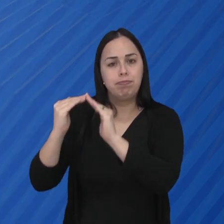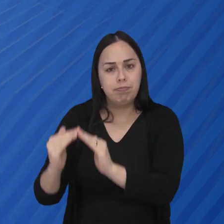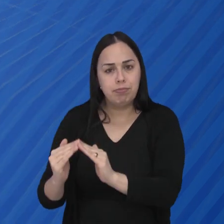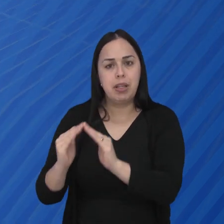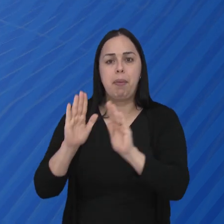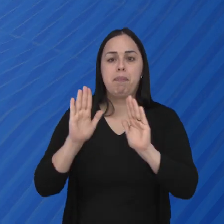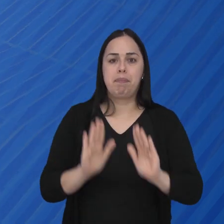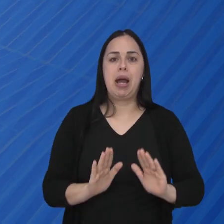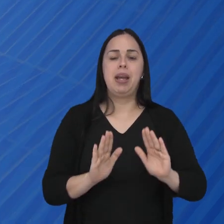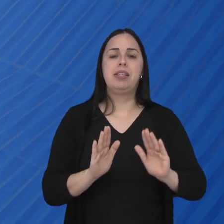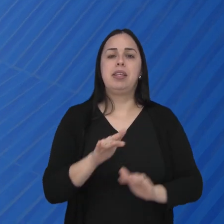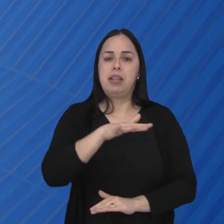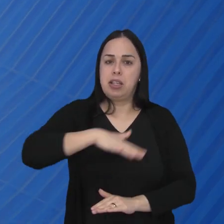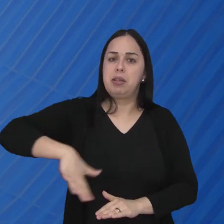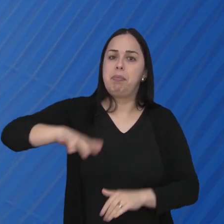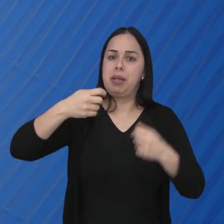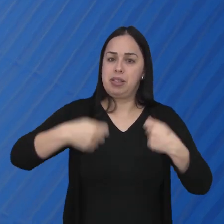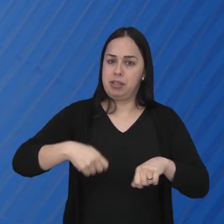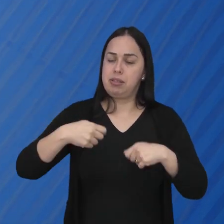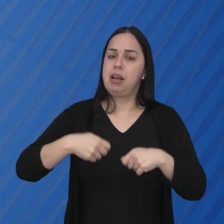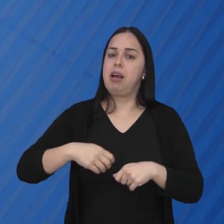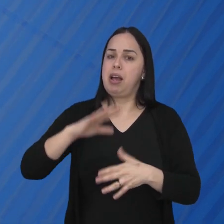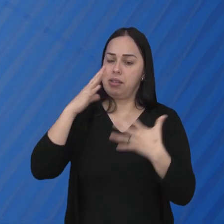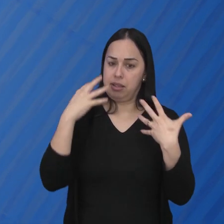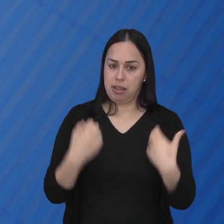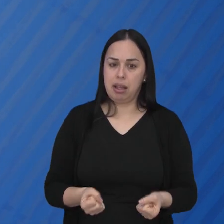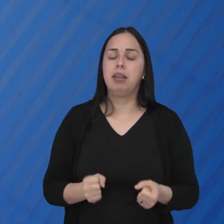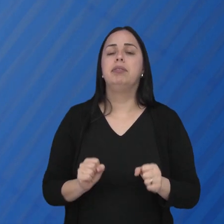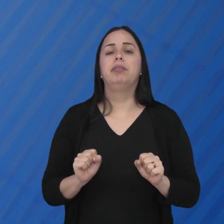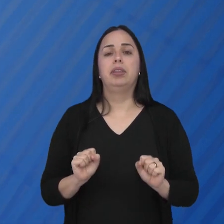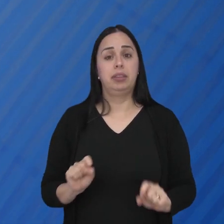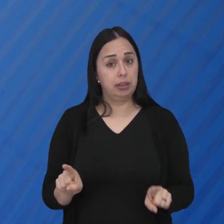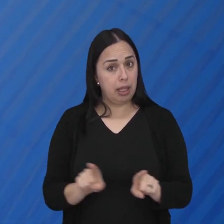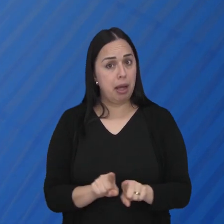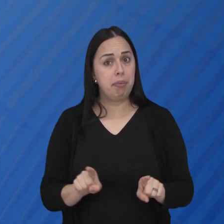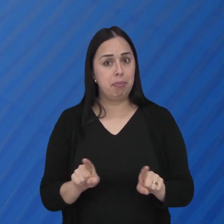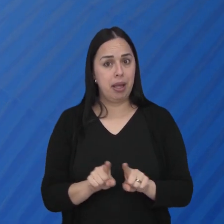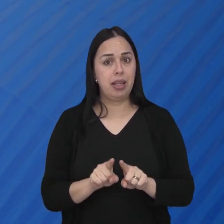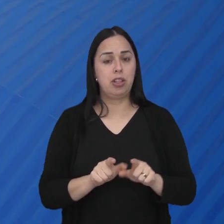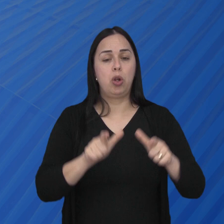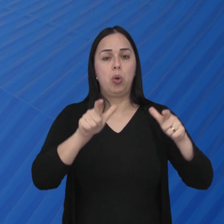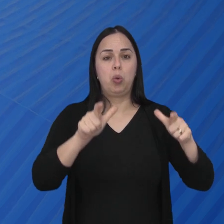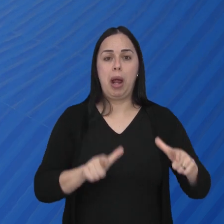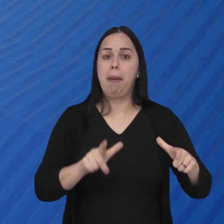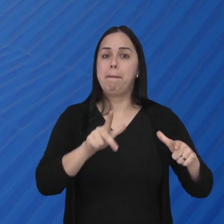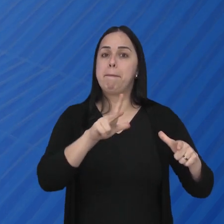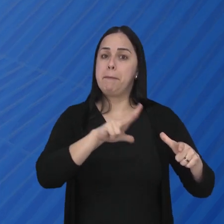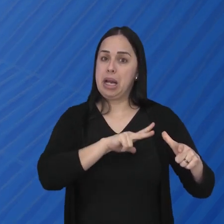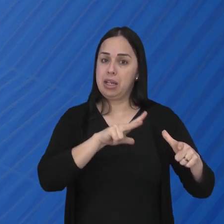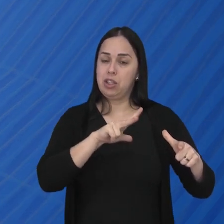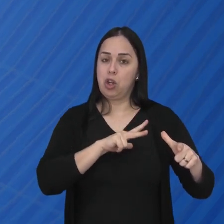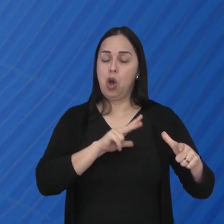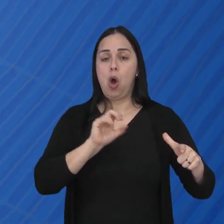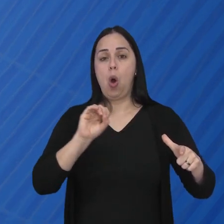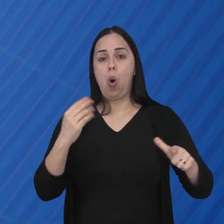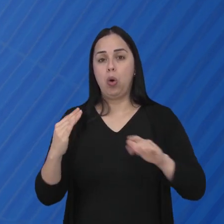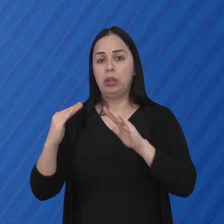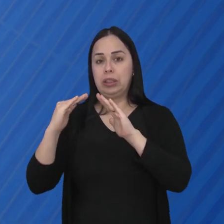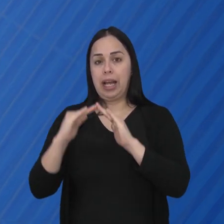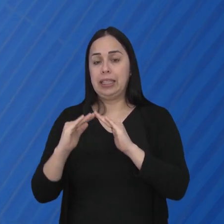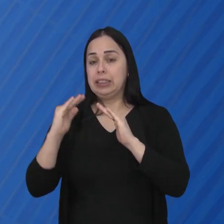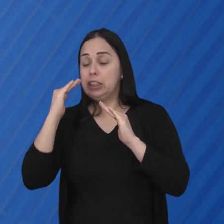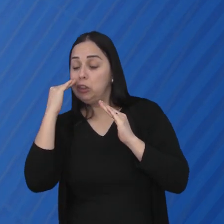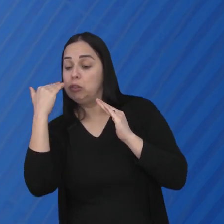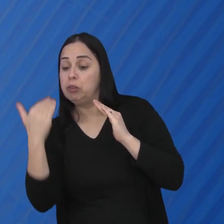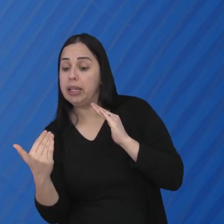haja consentimento da autoridade competente. A instalação também poderá ser feita em terrenos privados e na frente